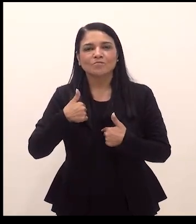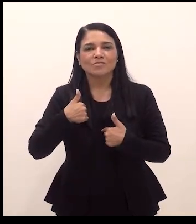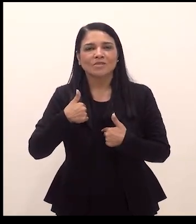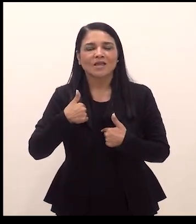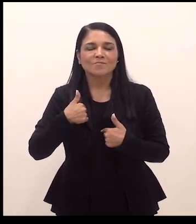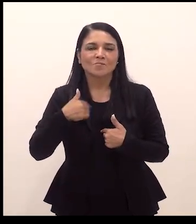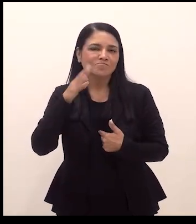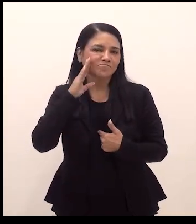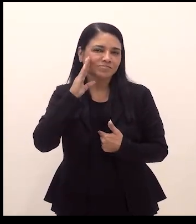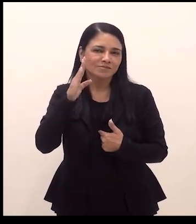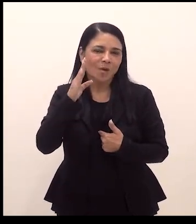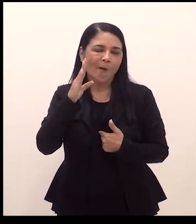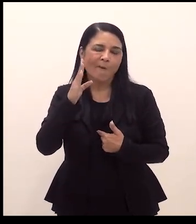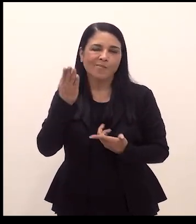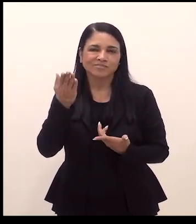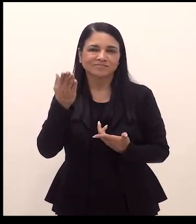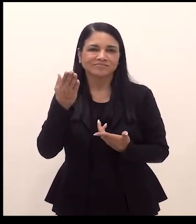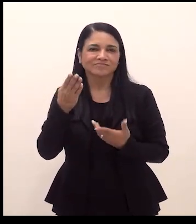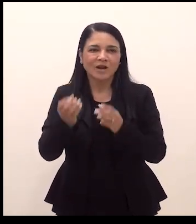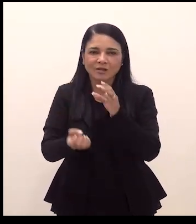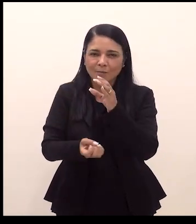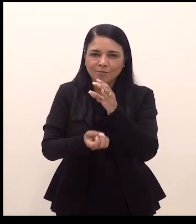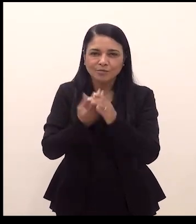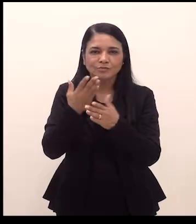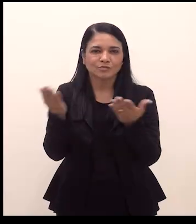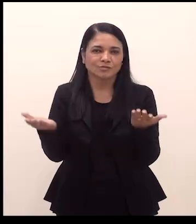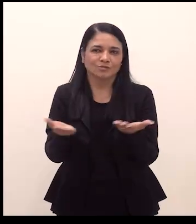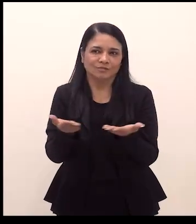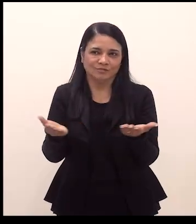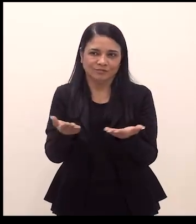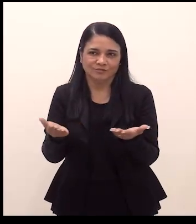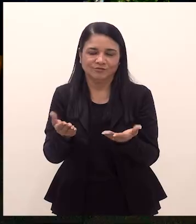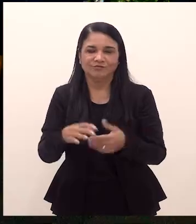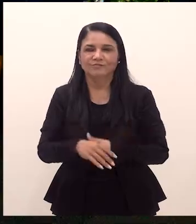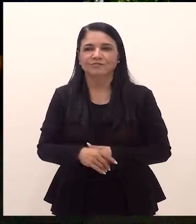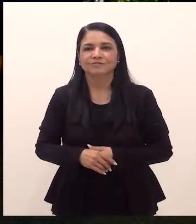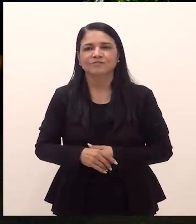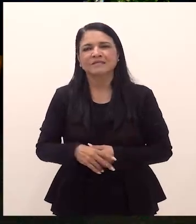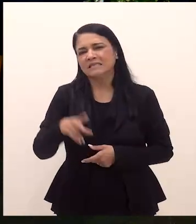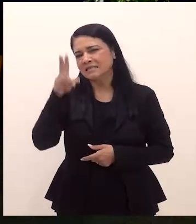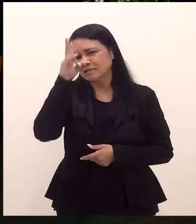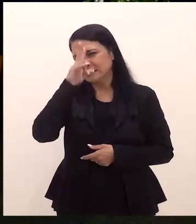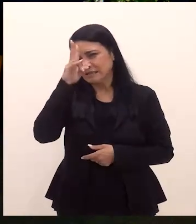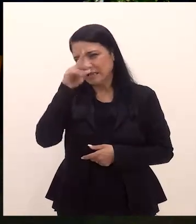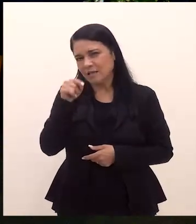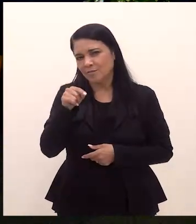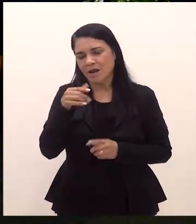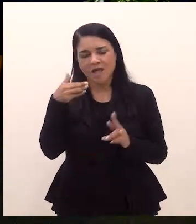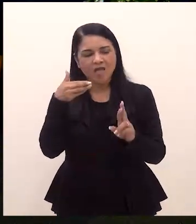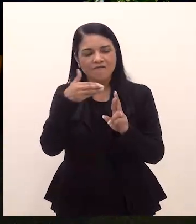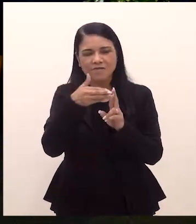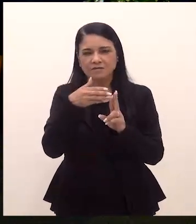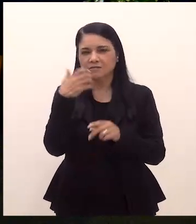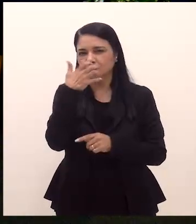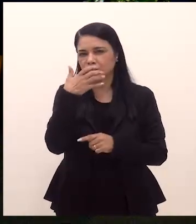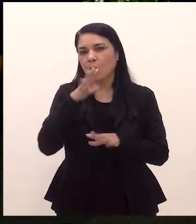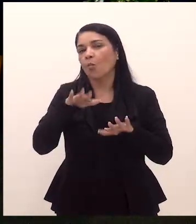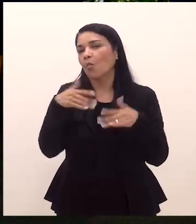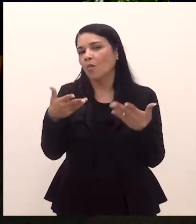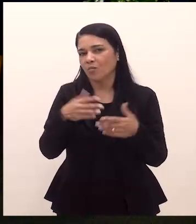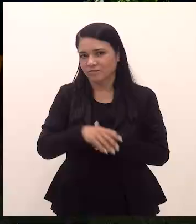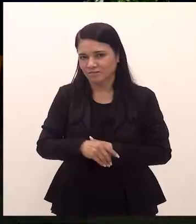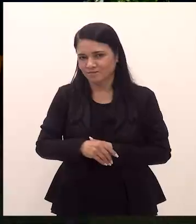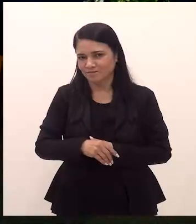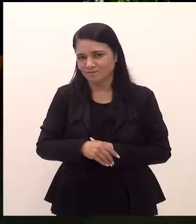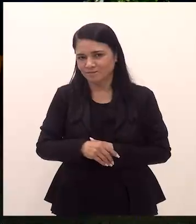o meu maior viés, né? Falar da produção de hoje. E você lembra quais foram as suas primeiras referências